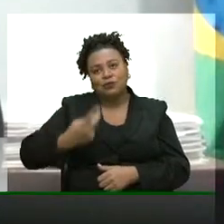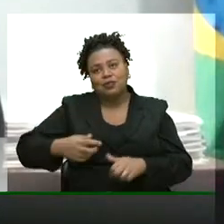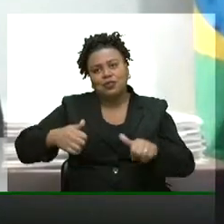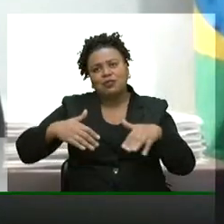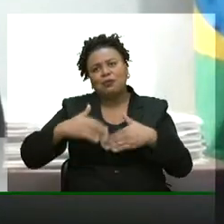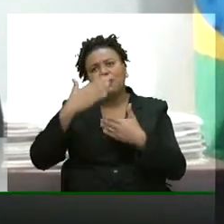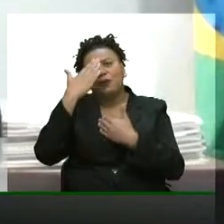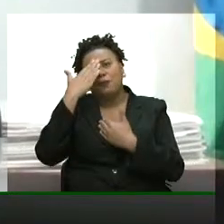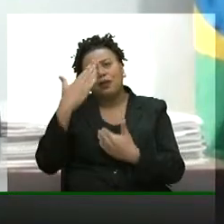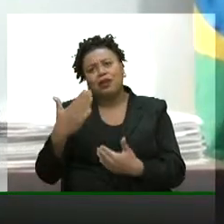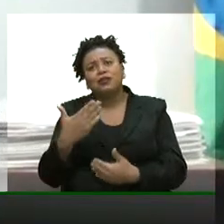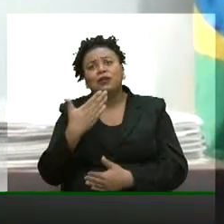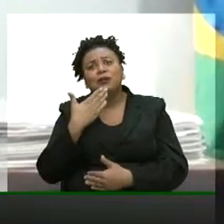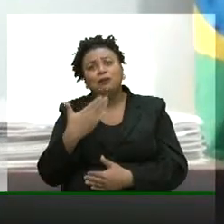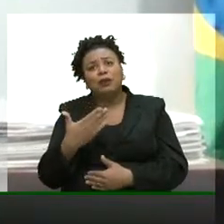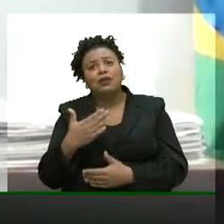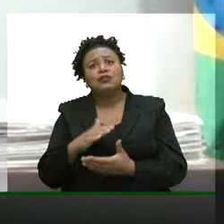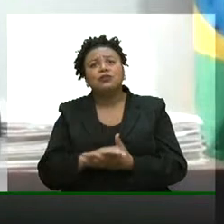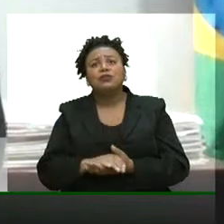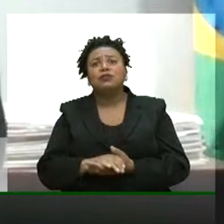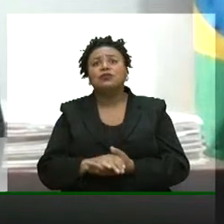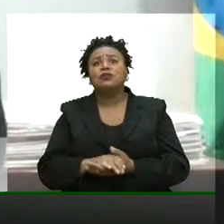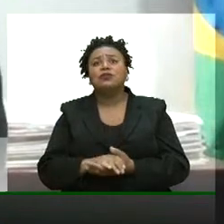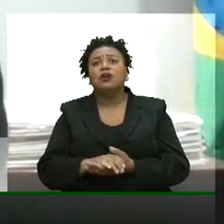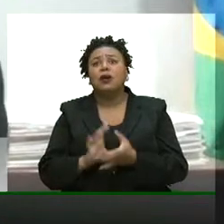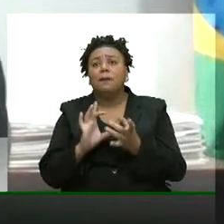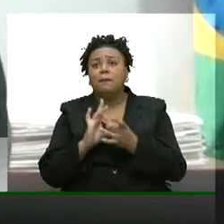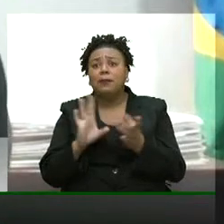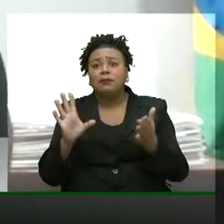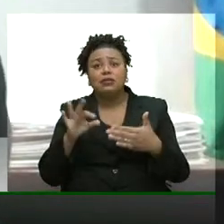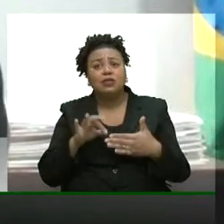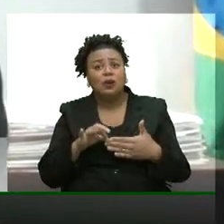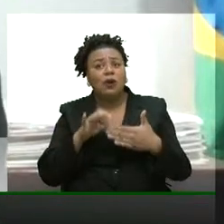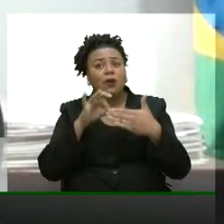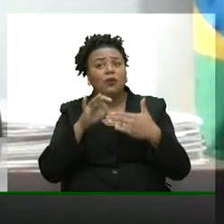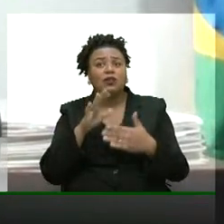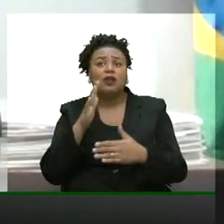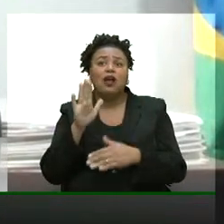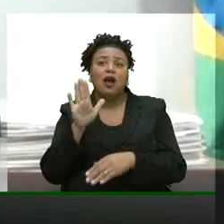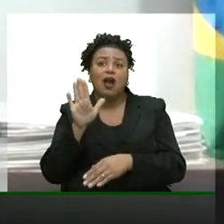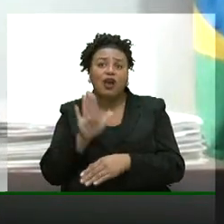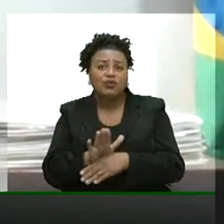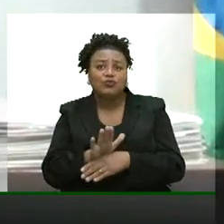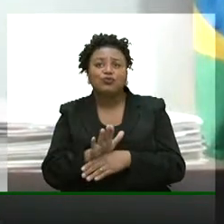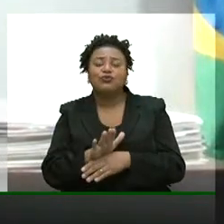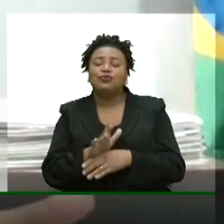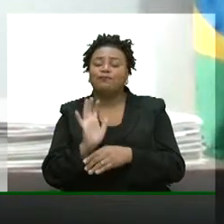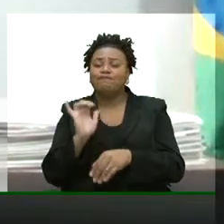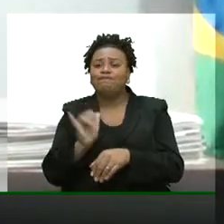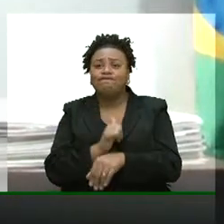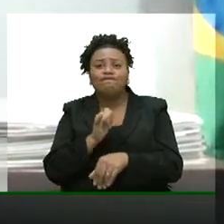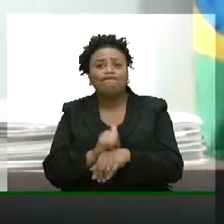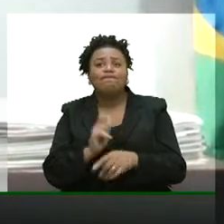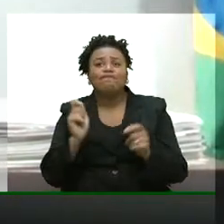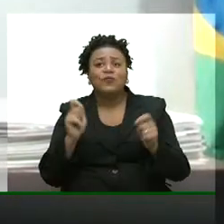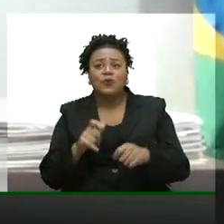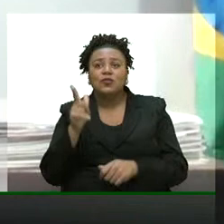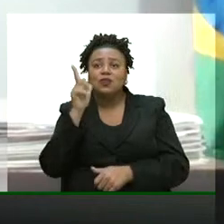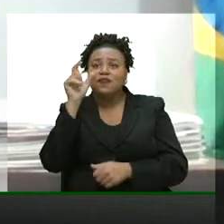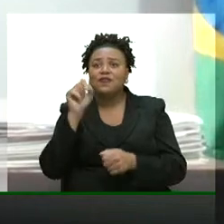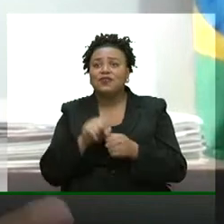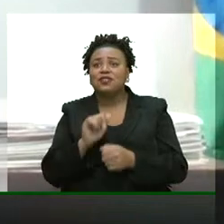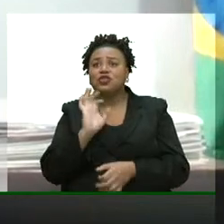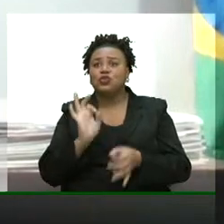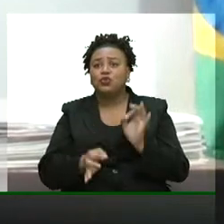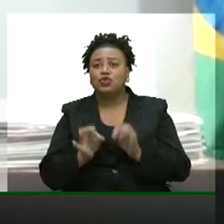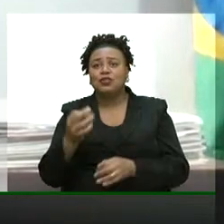e peço licença, pedir permissão ao nosso líder, para que nos ajude a viabilizar que seja feita essa